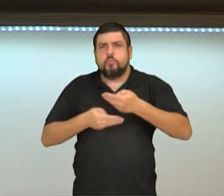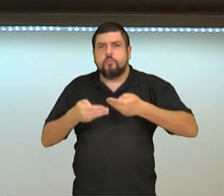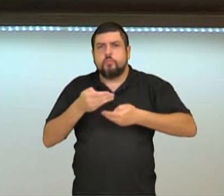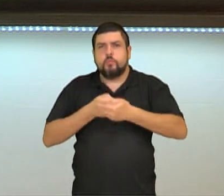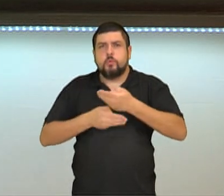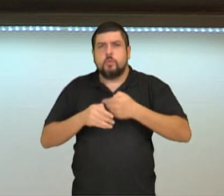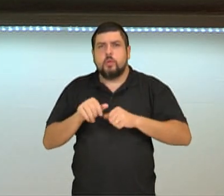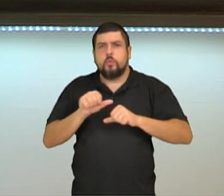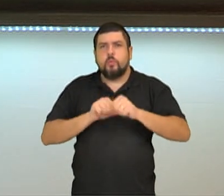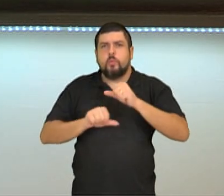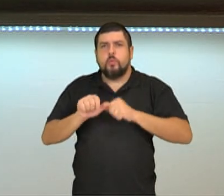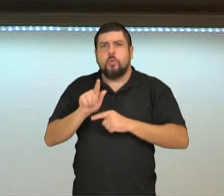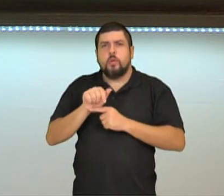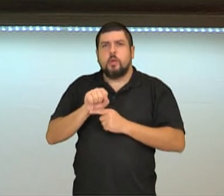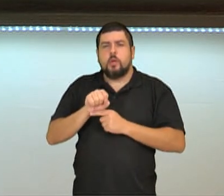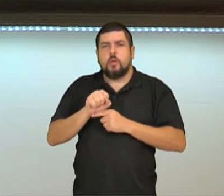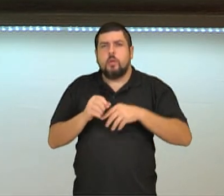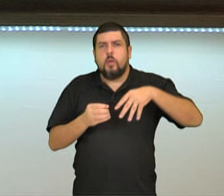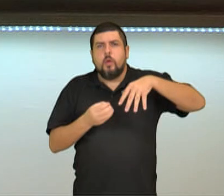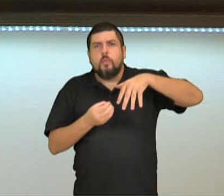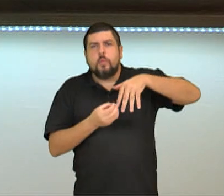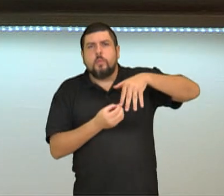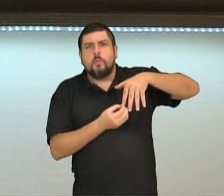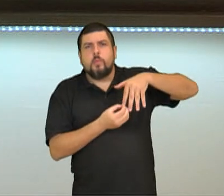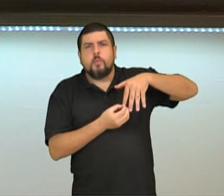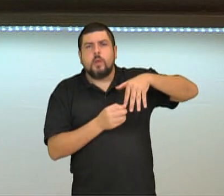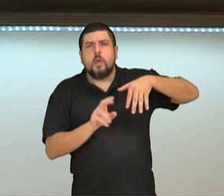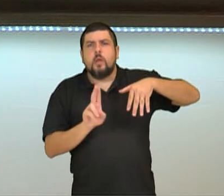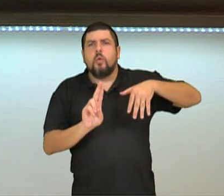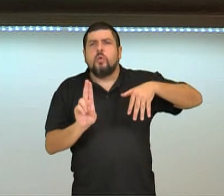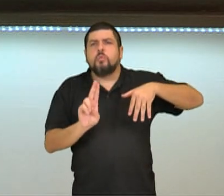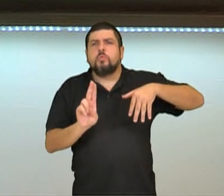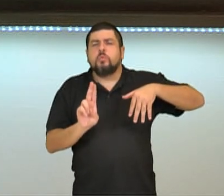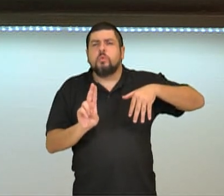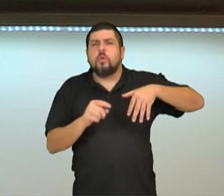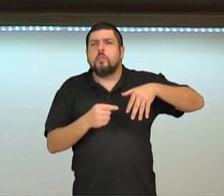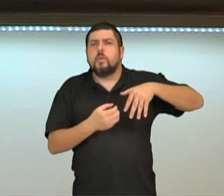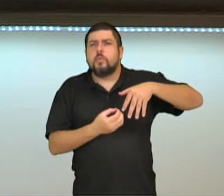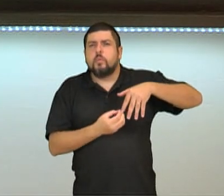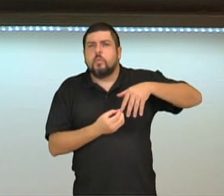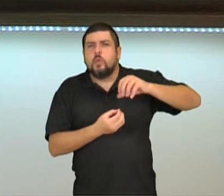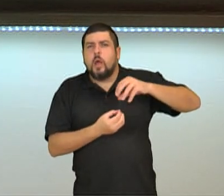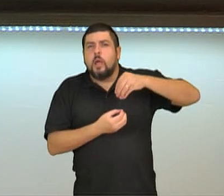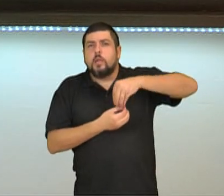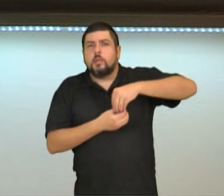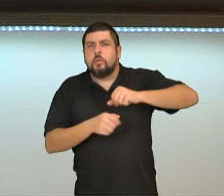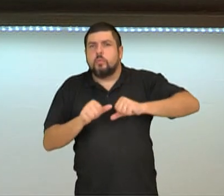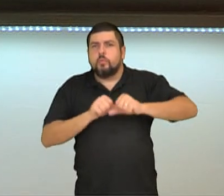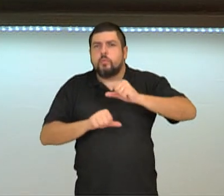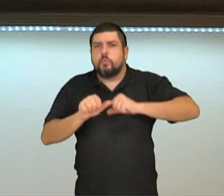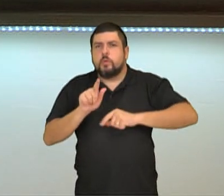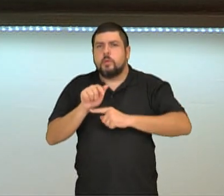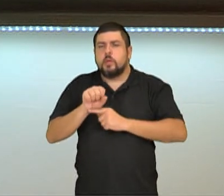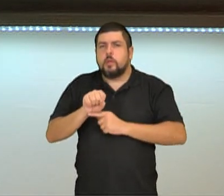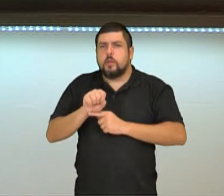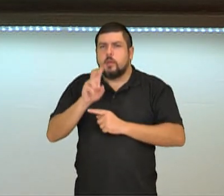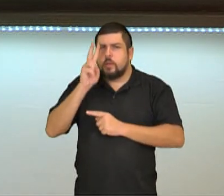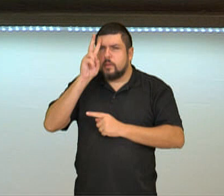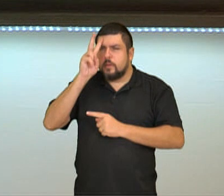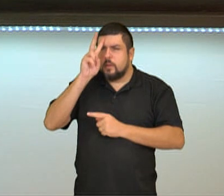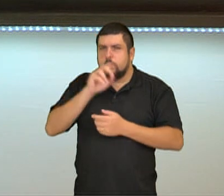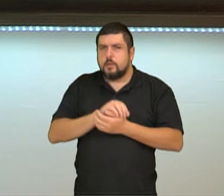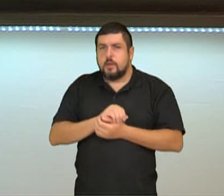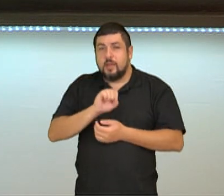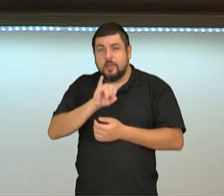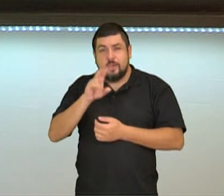Como que nós denominamos essas estruturas microscópicas onde acontecem as trocas gasosas? Lembra? Se